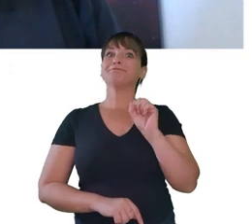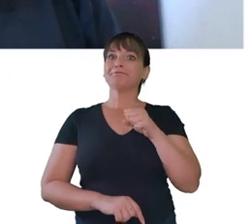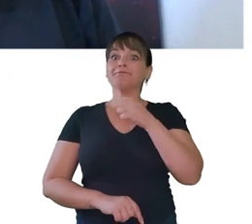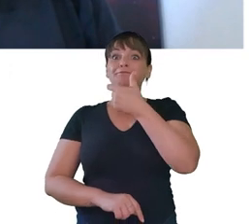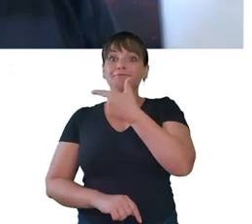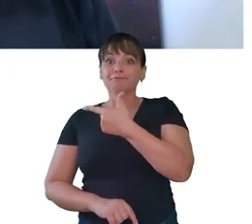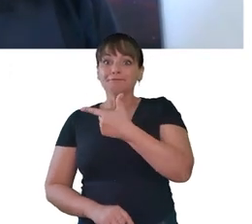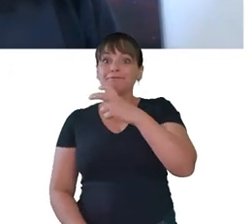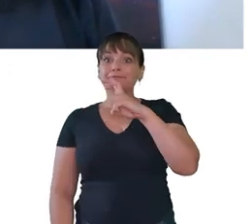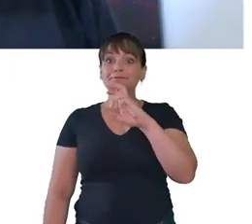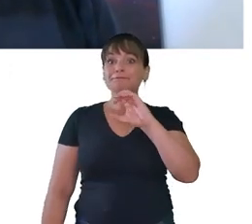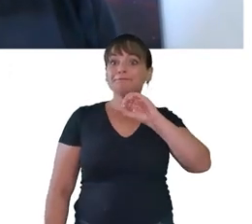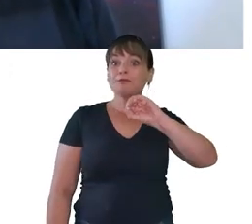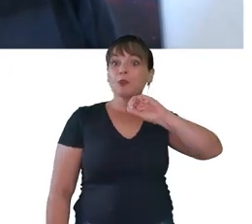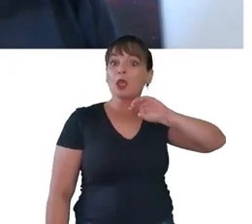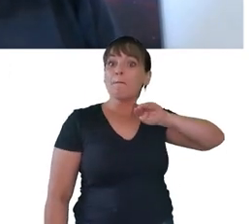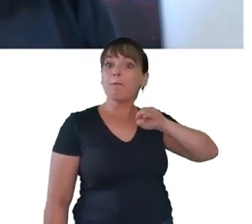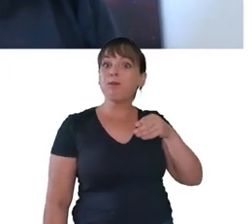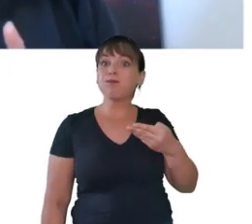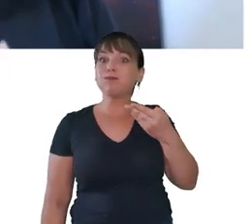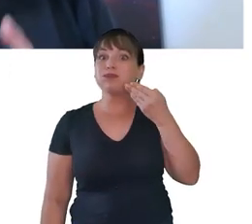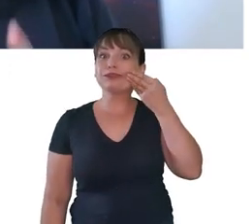número. Sim, 250